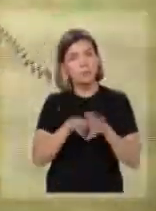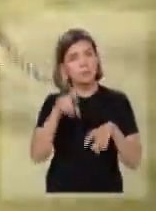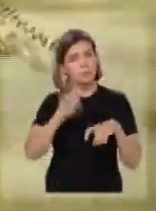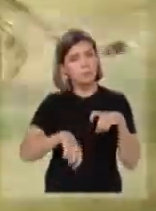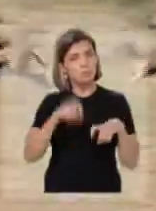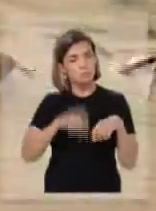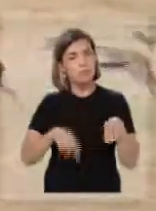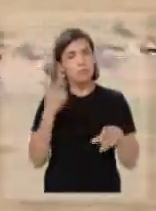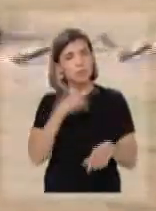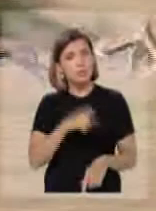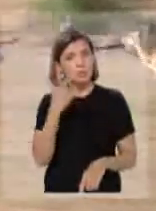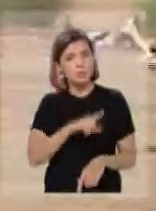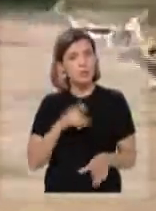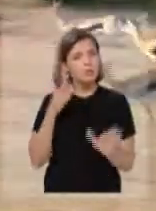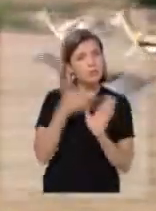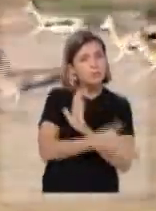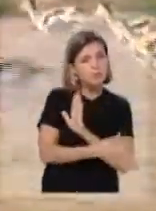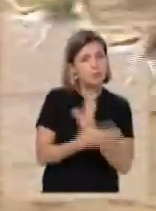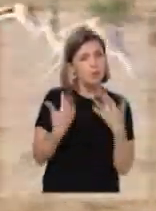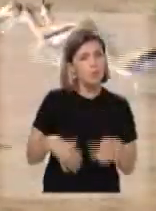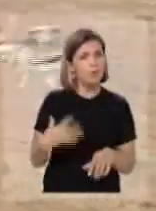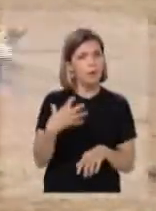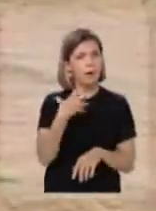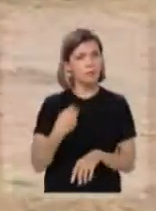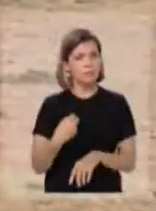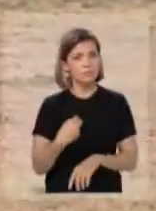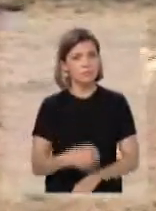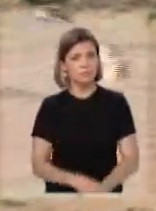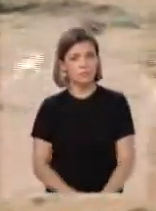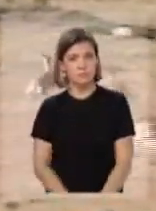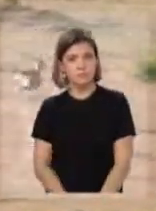parceiros sexuais. E conseguem fugir de predadores.